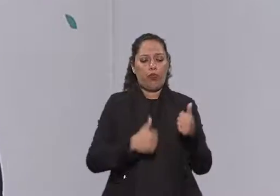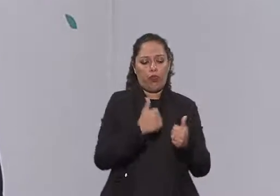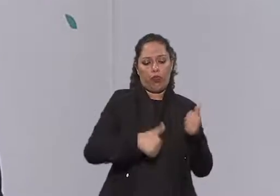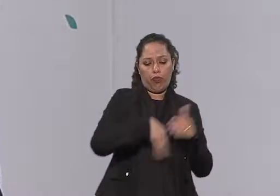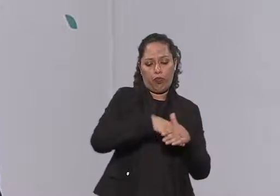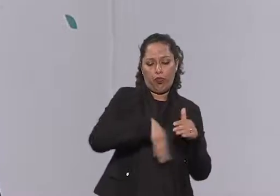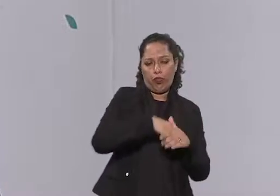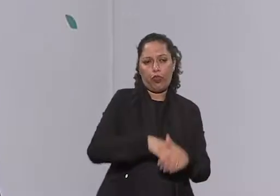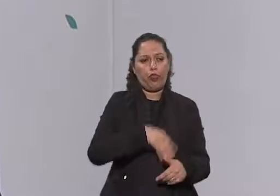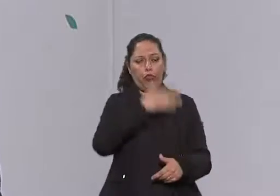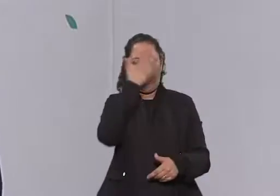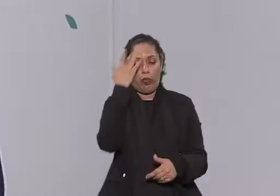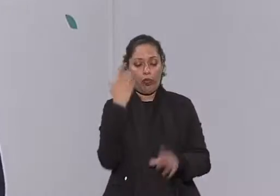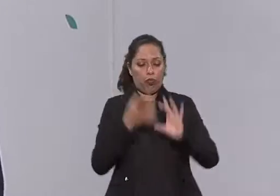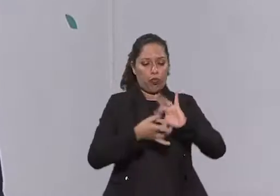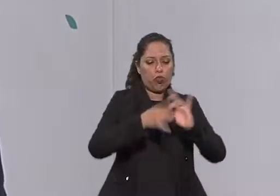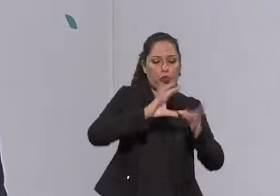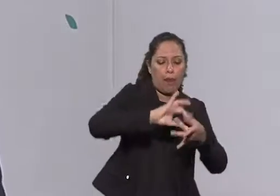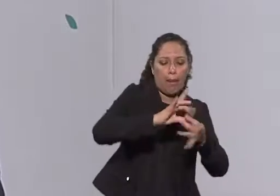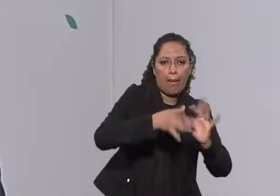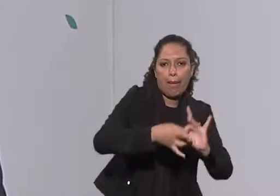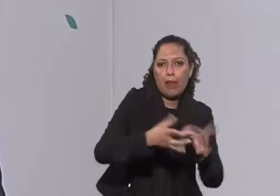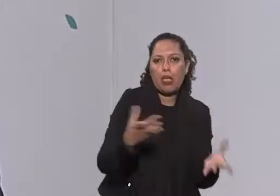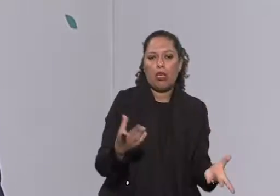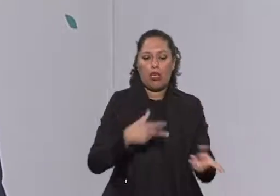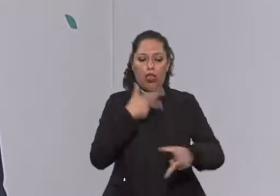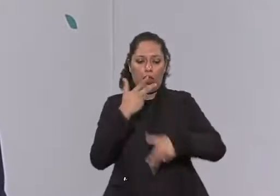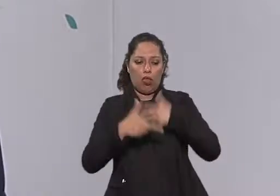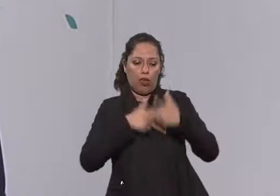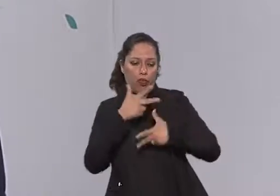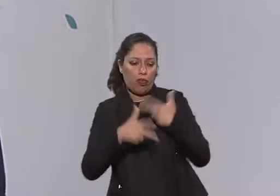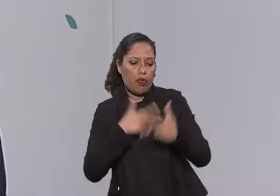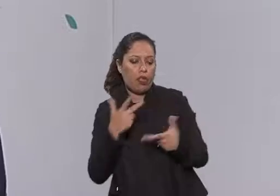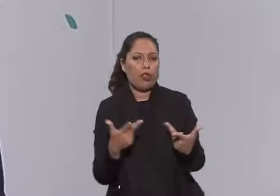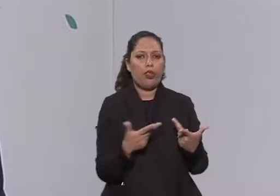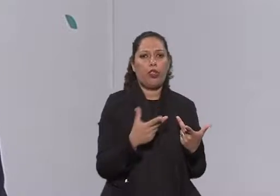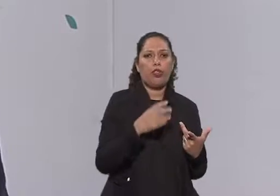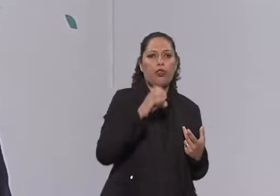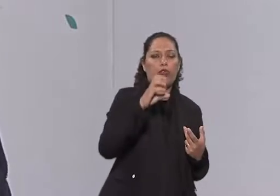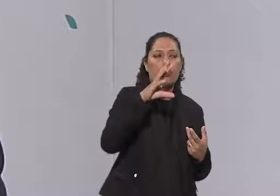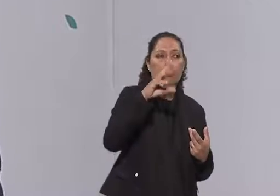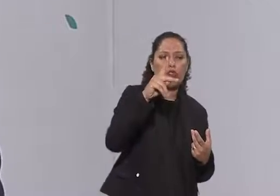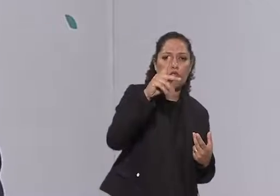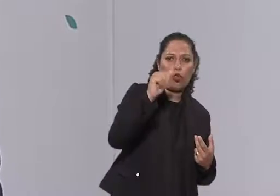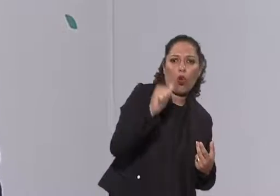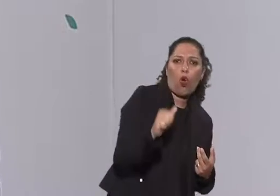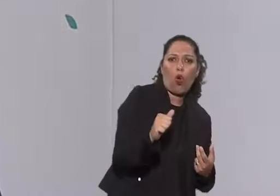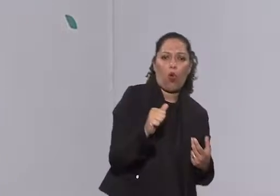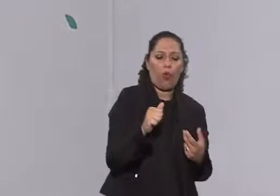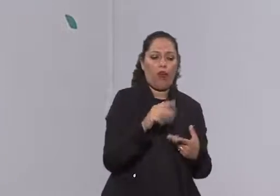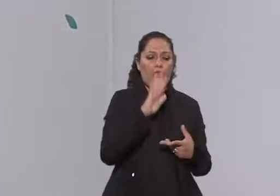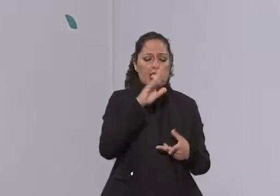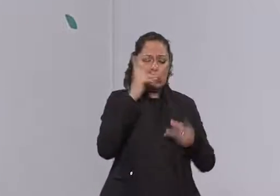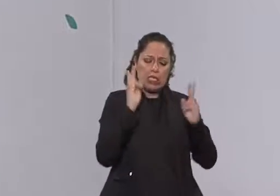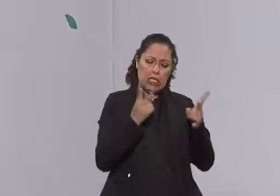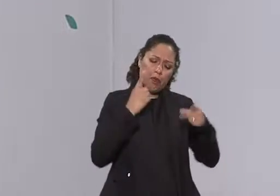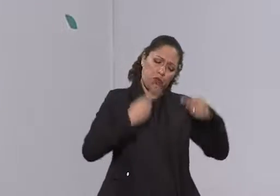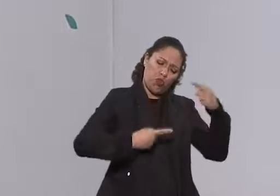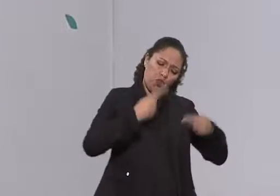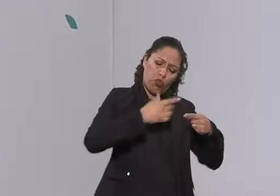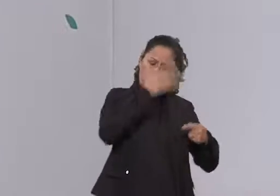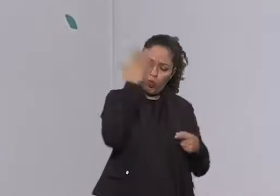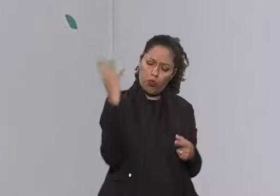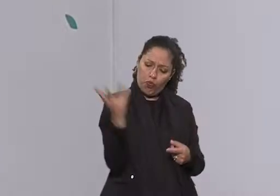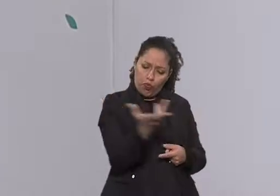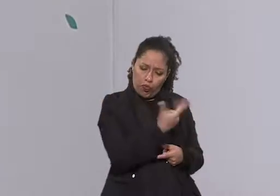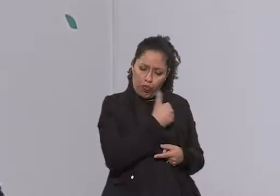do sporting o nível está discutindo atletas olímpicos estão discutindo é grandes campeões mundiais está sendo discutindo a galera que tá lá no